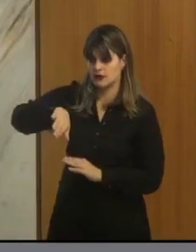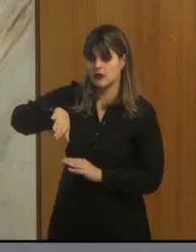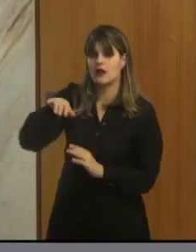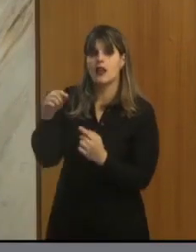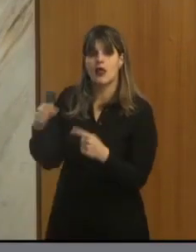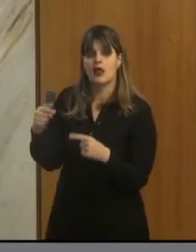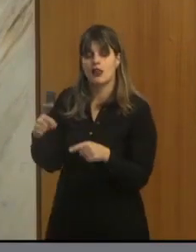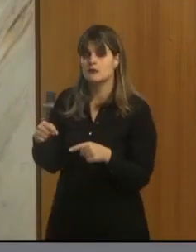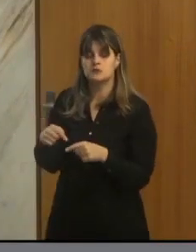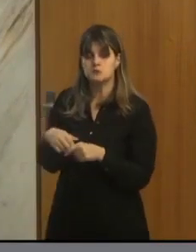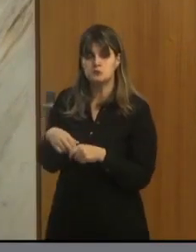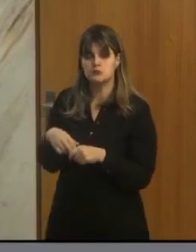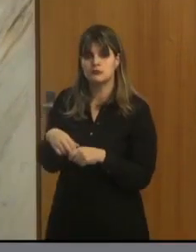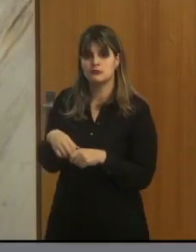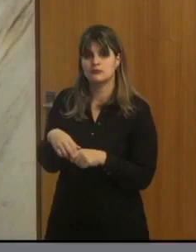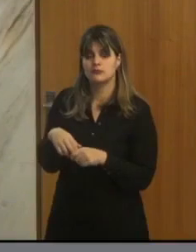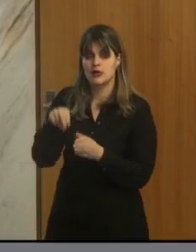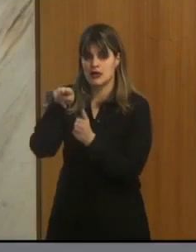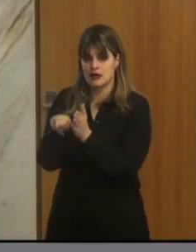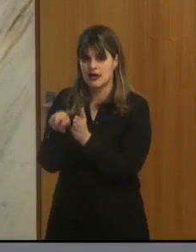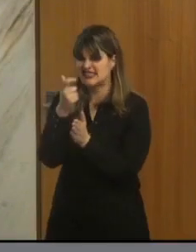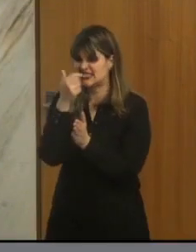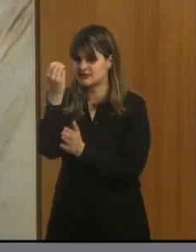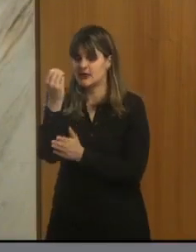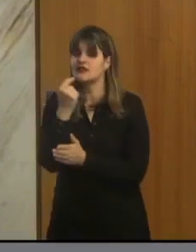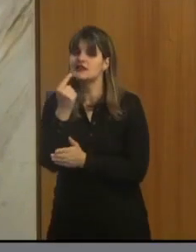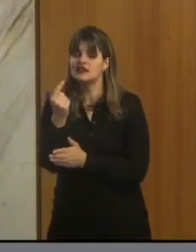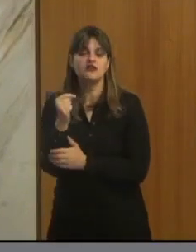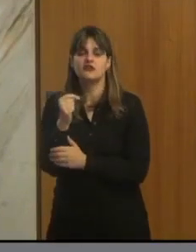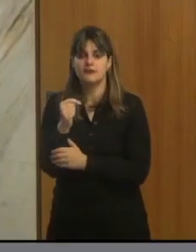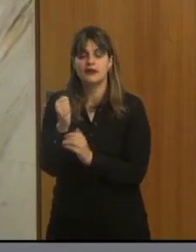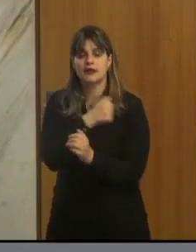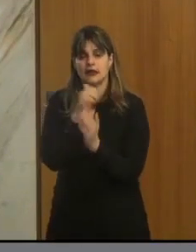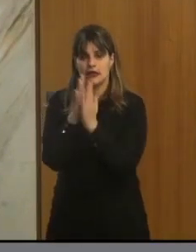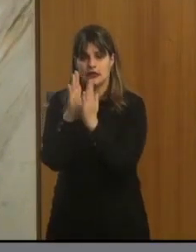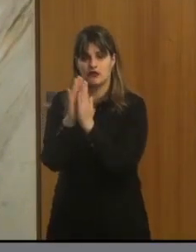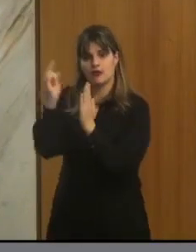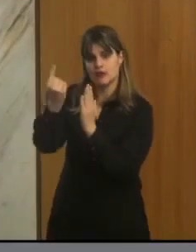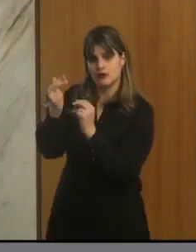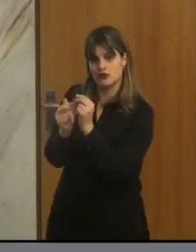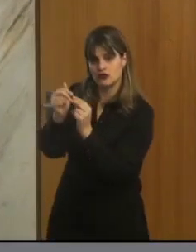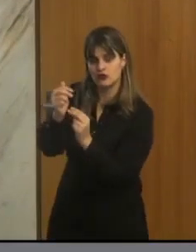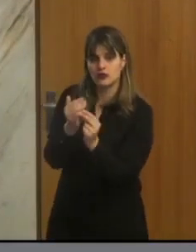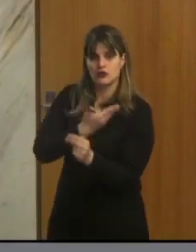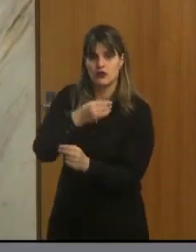temos a tal lápide que diz: esta igreja mandou fazer Dom Manuel, Duque de Beja, filho do